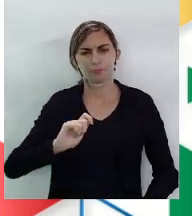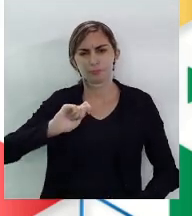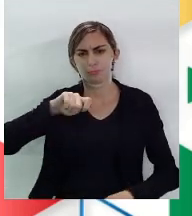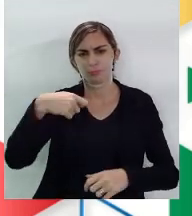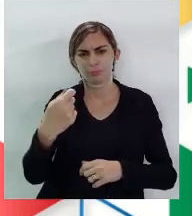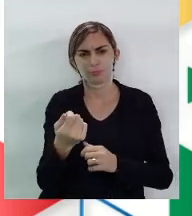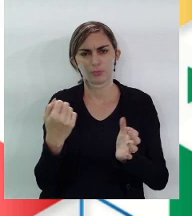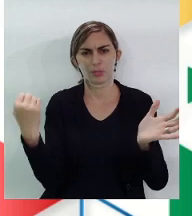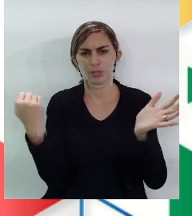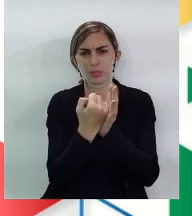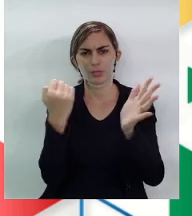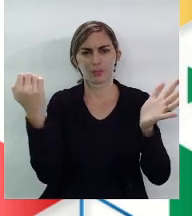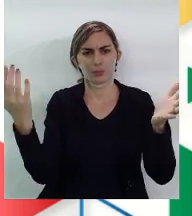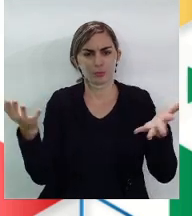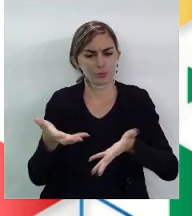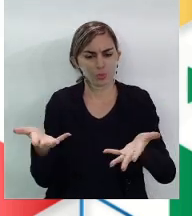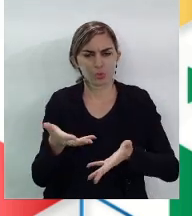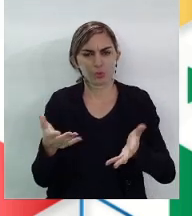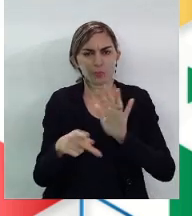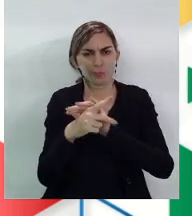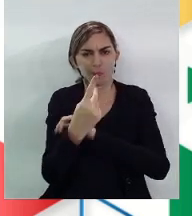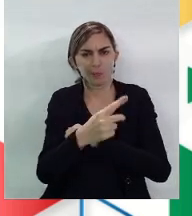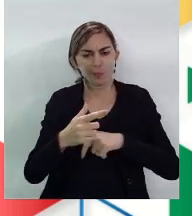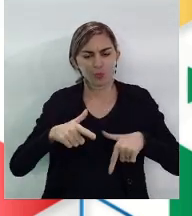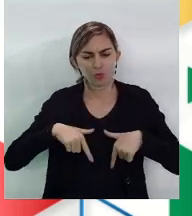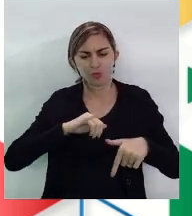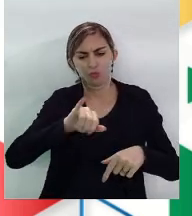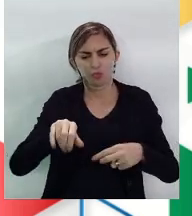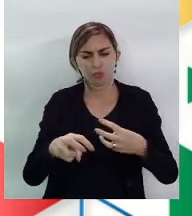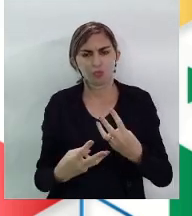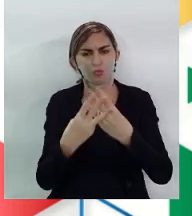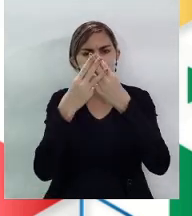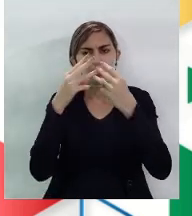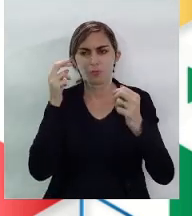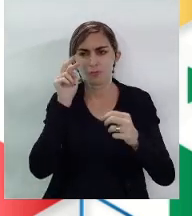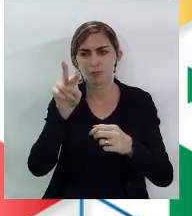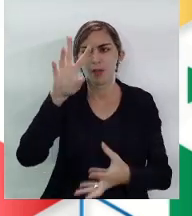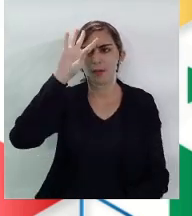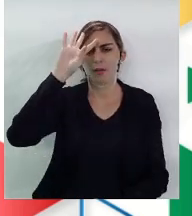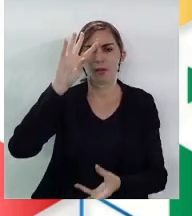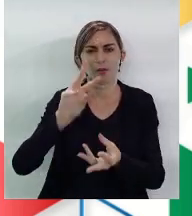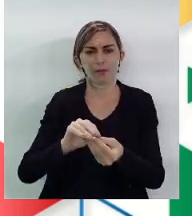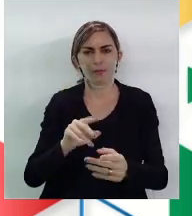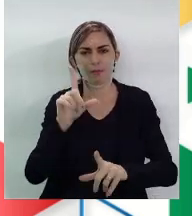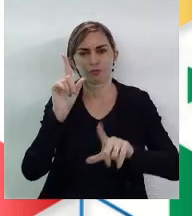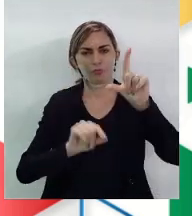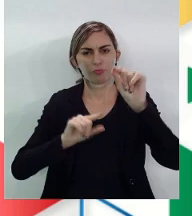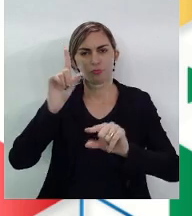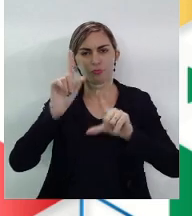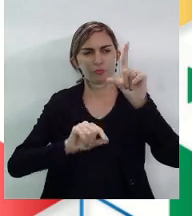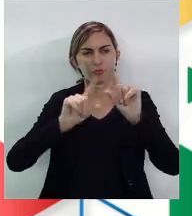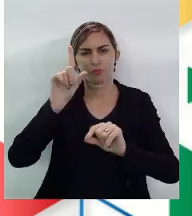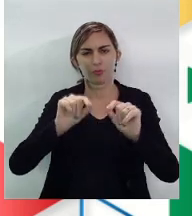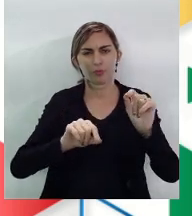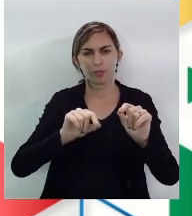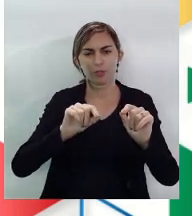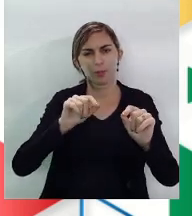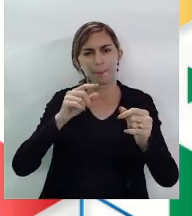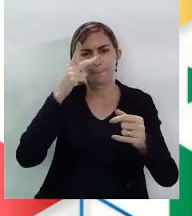símbolo judaico. Quando vocês observarem, verem em algum lugar, essa é a estrela de